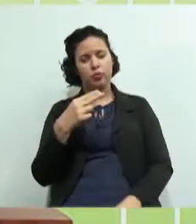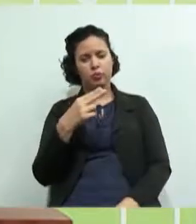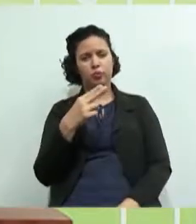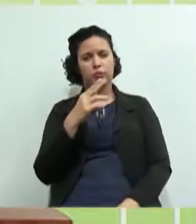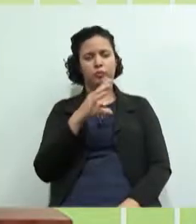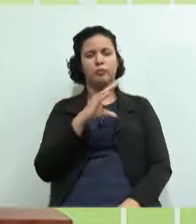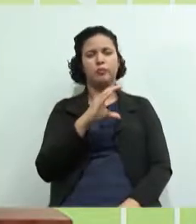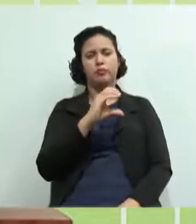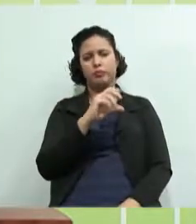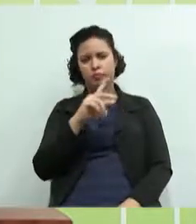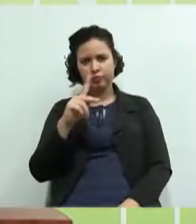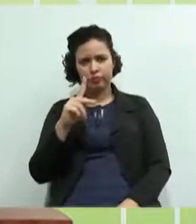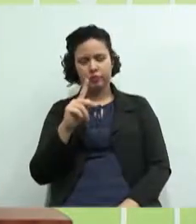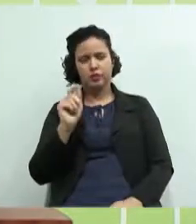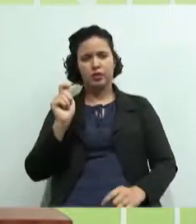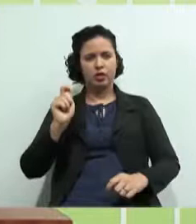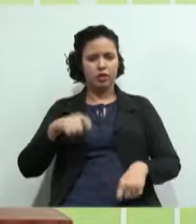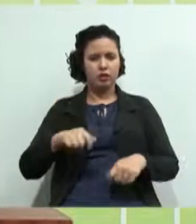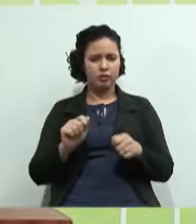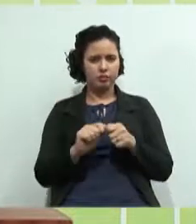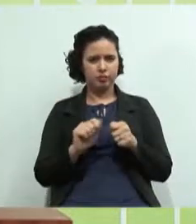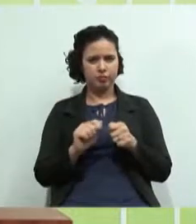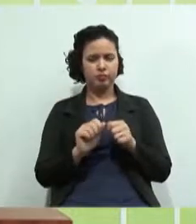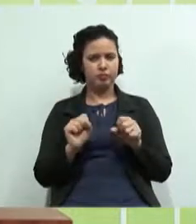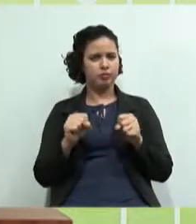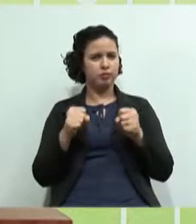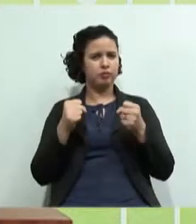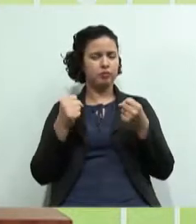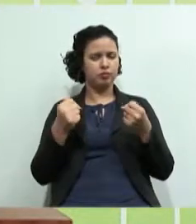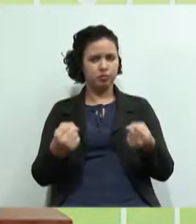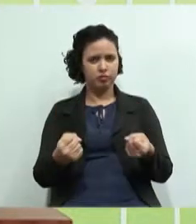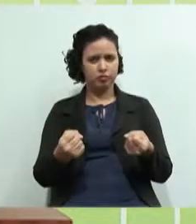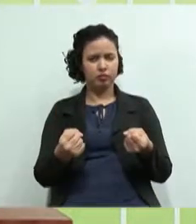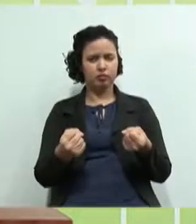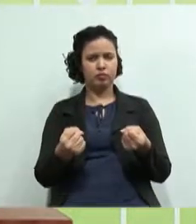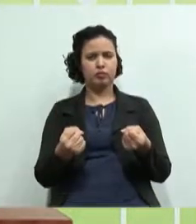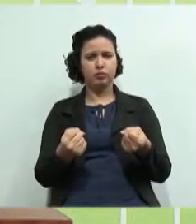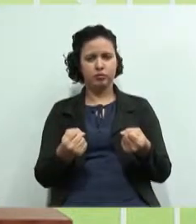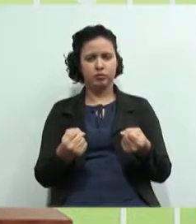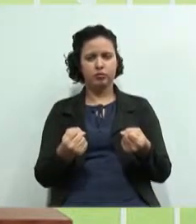mais pessoas, elas estarão fazendo esse esforço cooperativo,